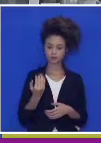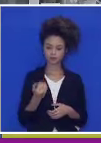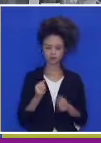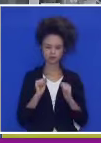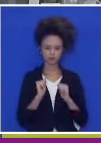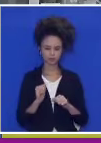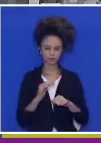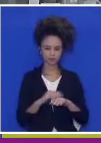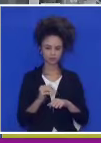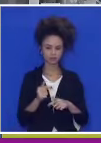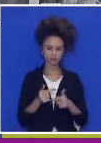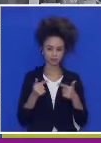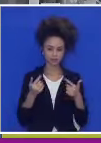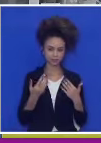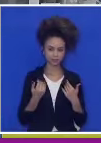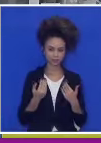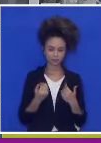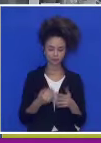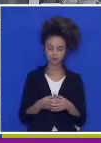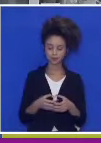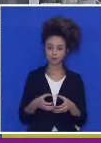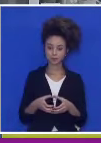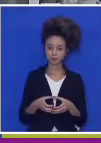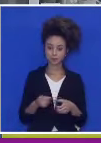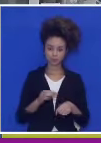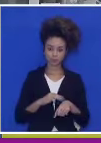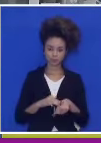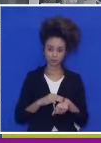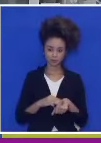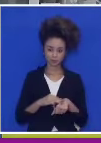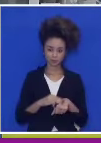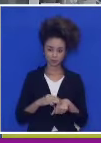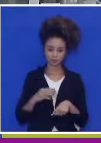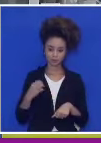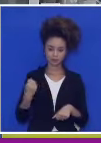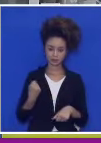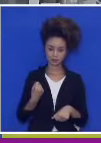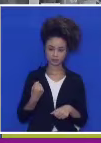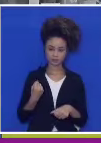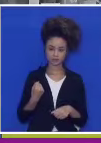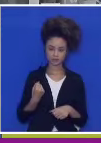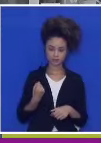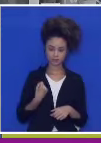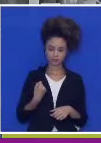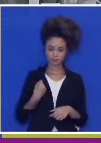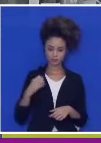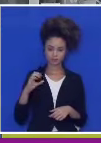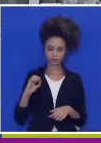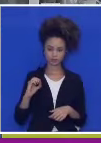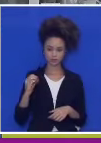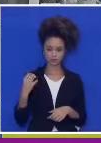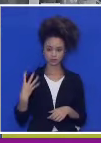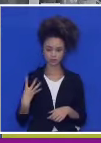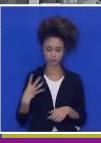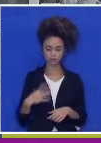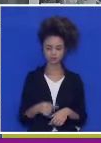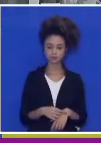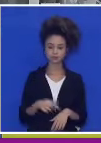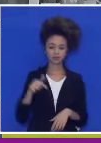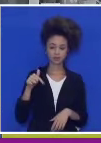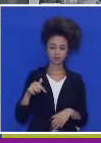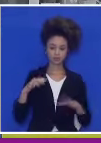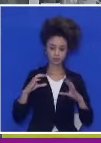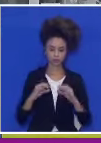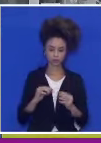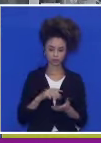Pode chamar que a sorte vem. Bola marrom, 04. Marrom, 04. Às 19 horas, o sorteio da